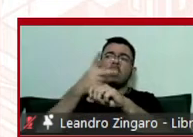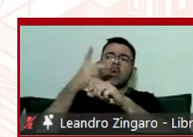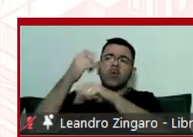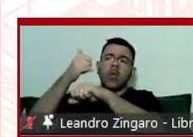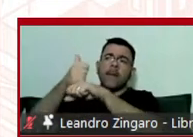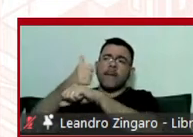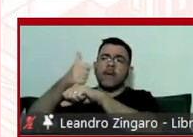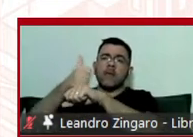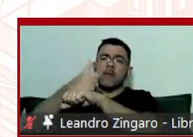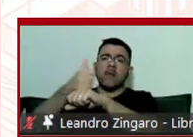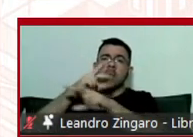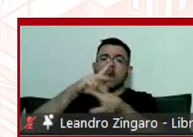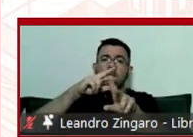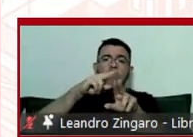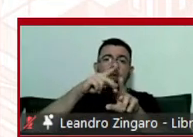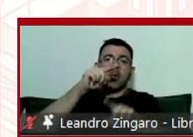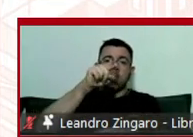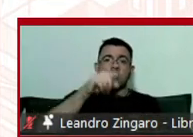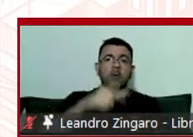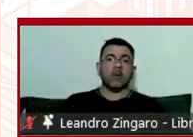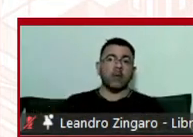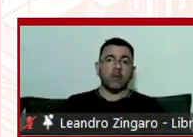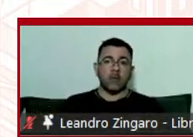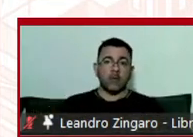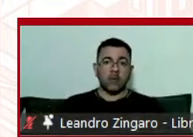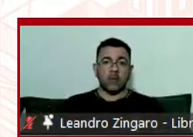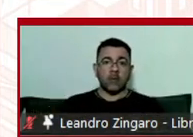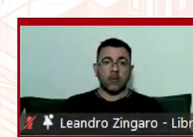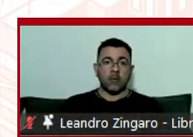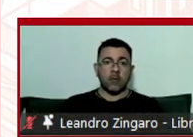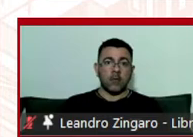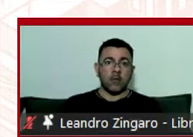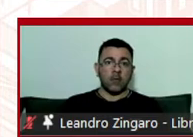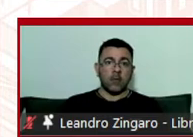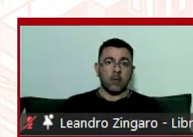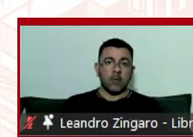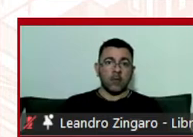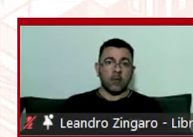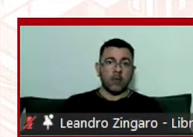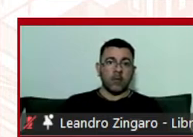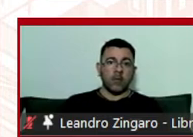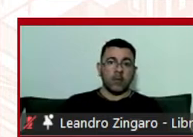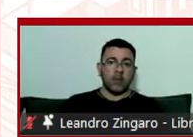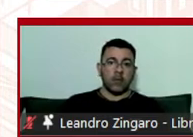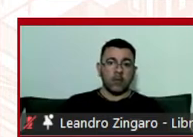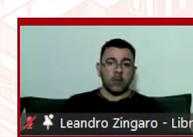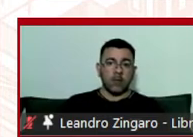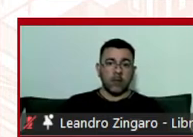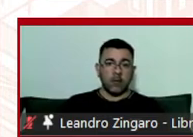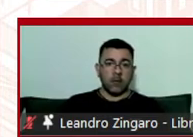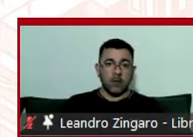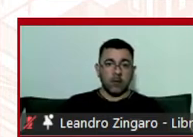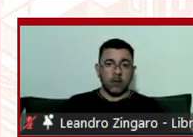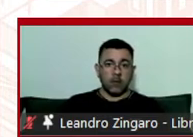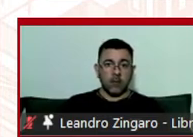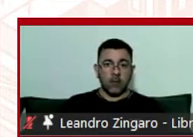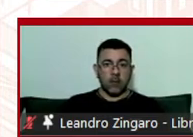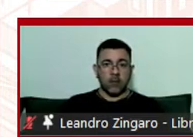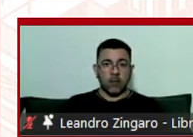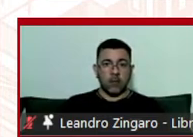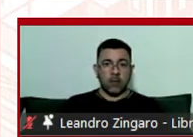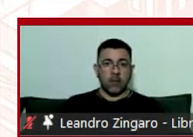link Olha que lindo então só para entender El ele agora é como se fosse o médico aorista aí uma pessoa procura